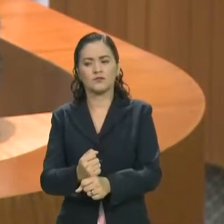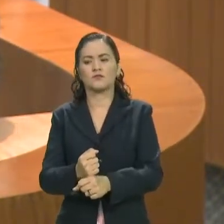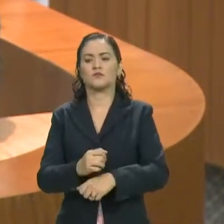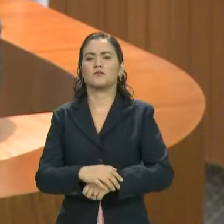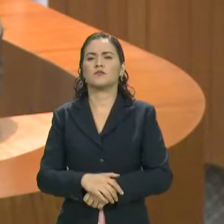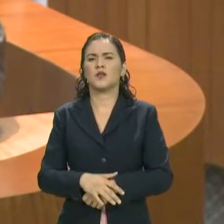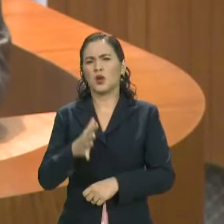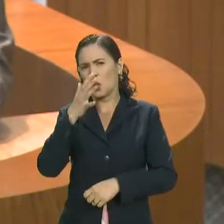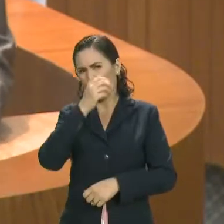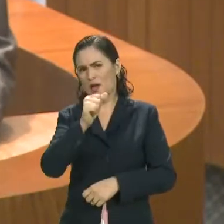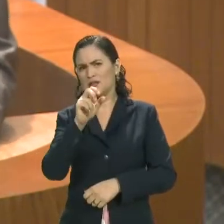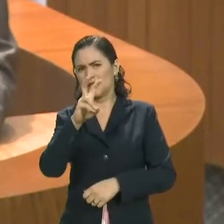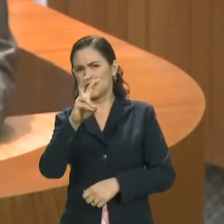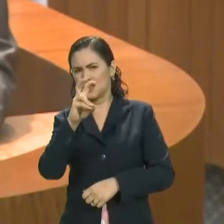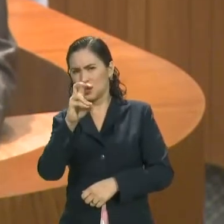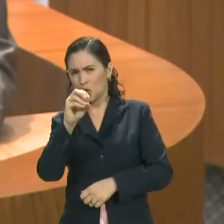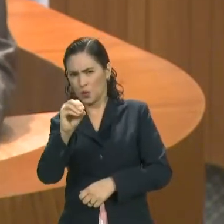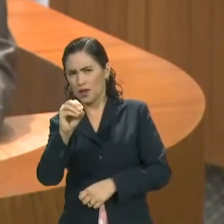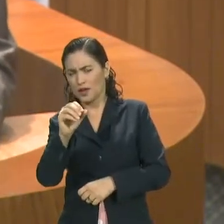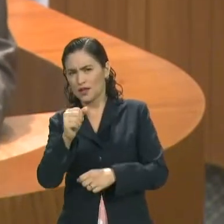século, talvez